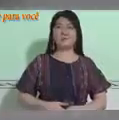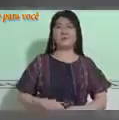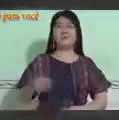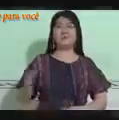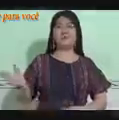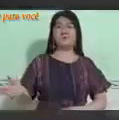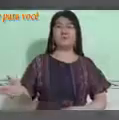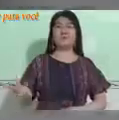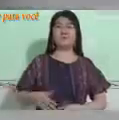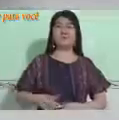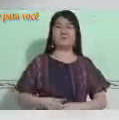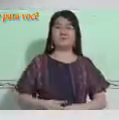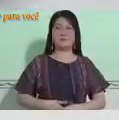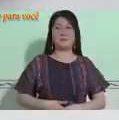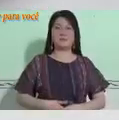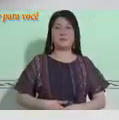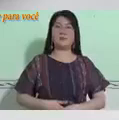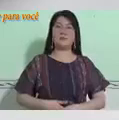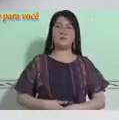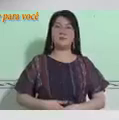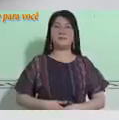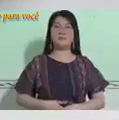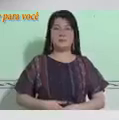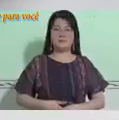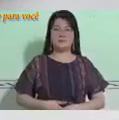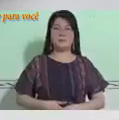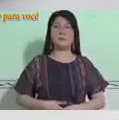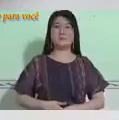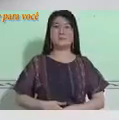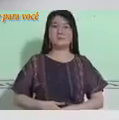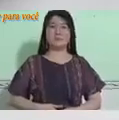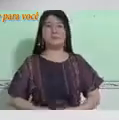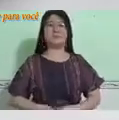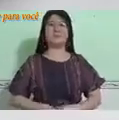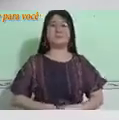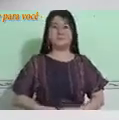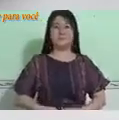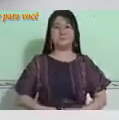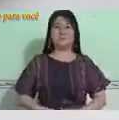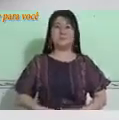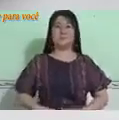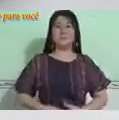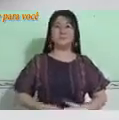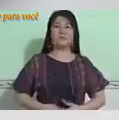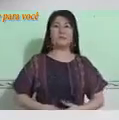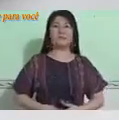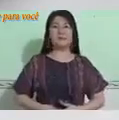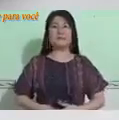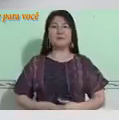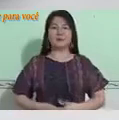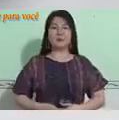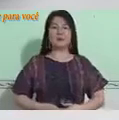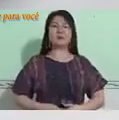Em alguns casos, vírgula, o zoro pode ir acumulando no interior dos cílios nasais antes de sair, vírgula, o que pode provocar um